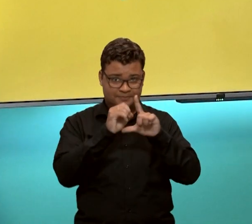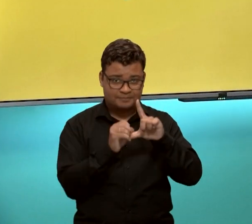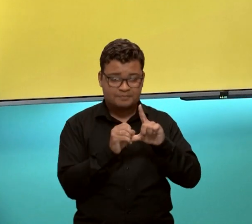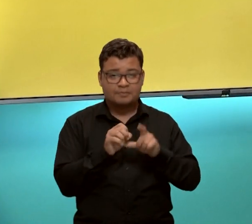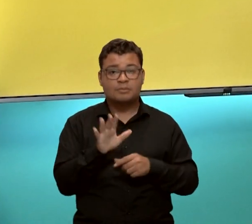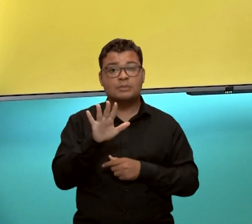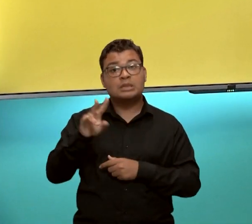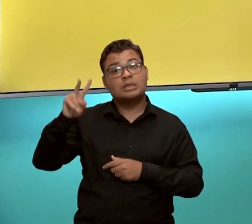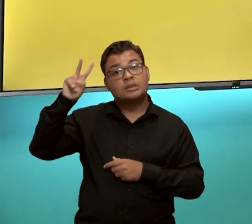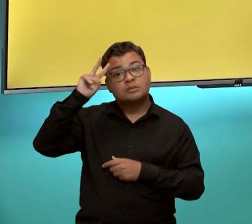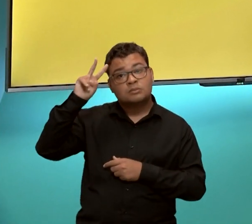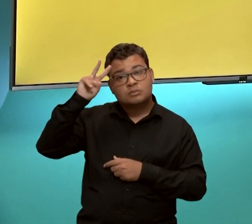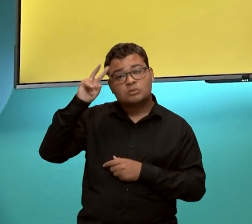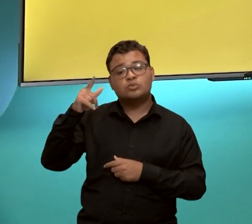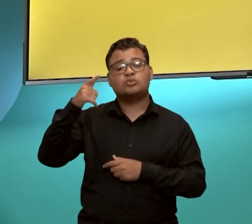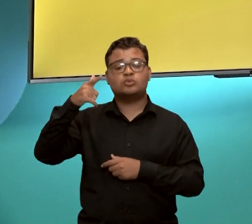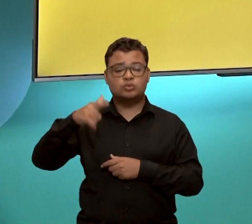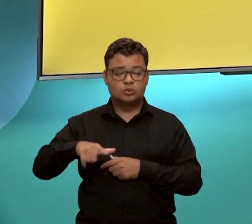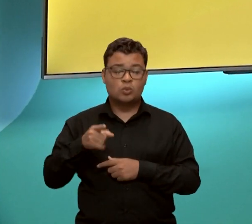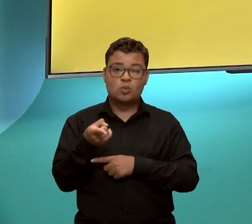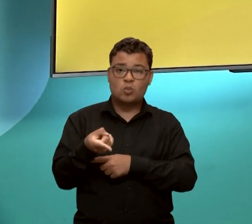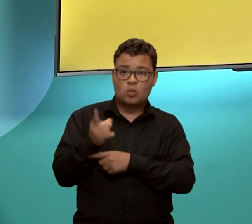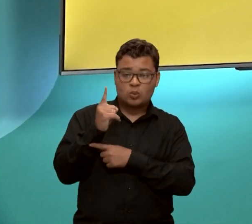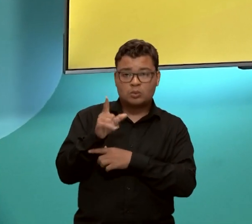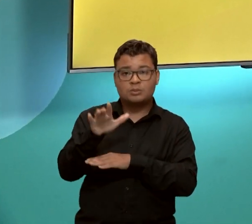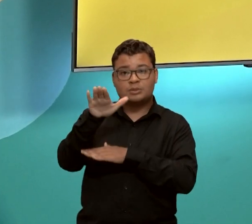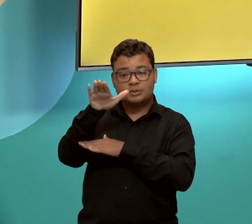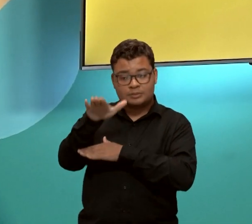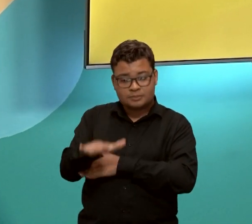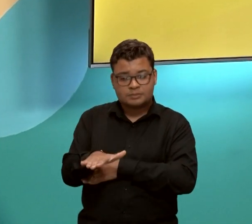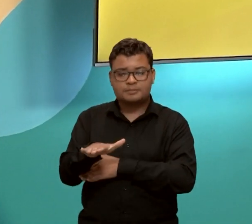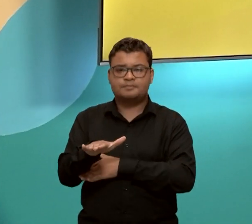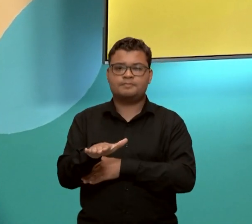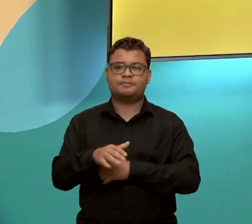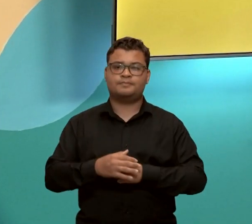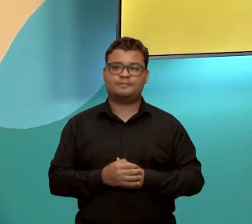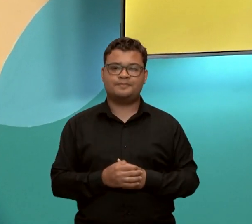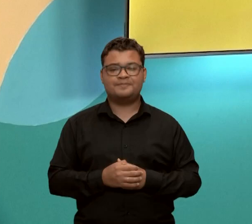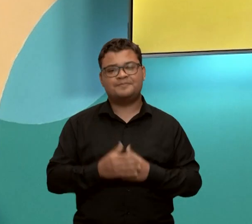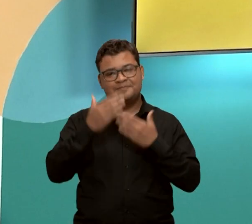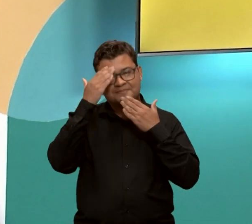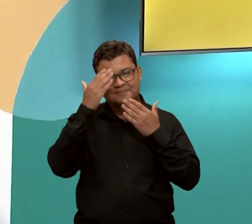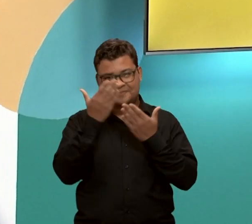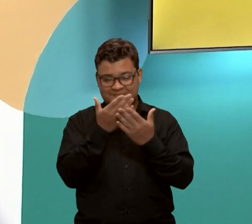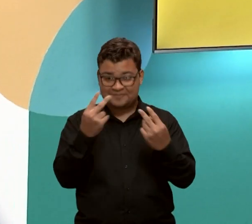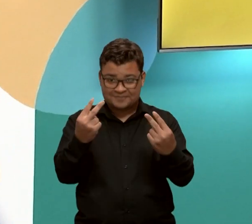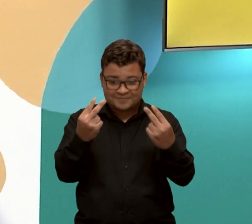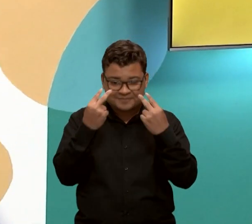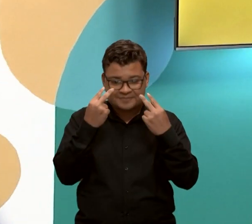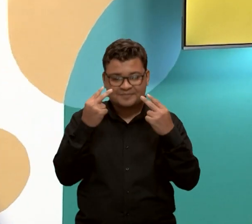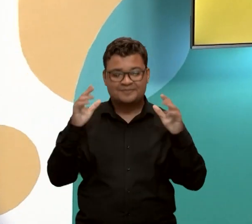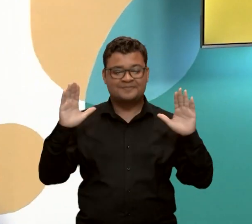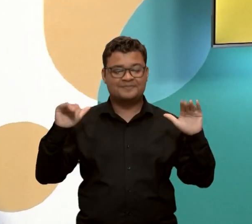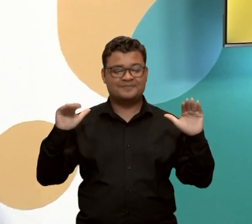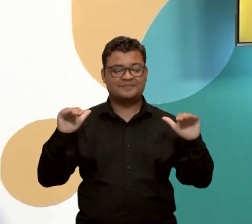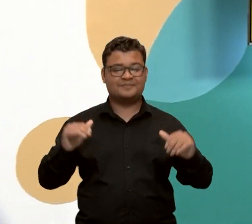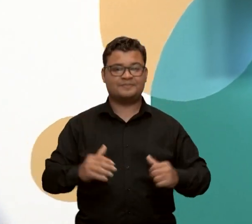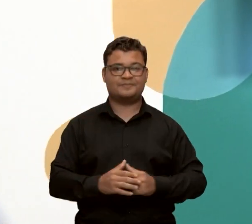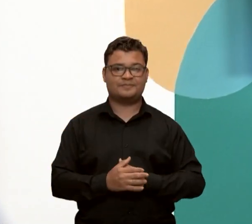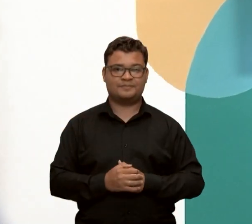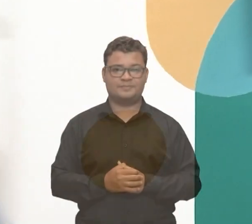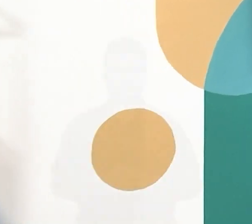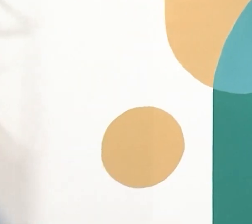mas segunda-feira nós estamos de volta à 13h em ponto. Muito obrigada pela sua audiência. Até mais!